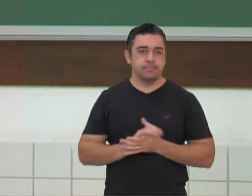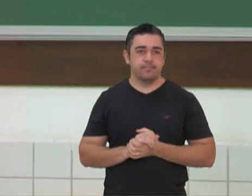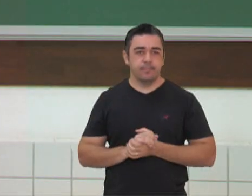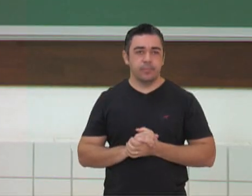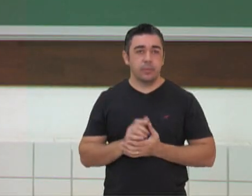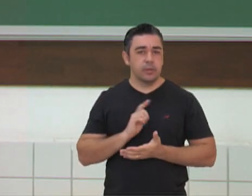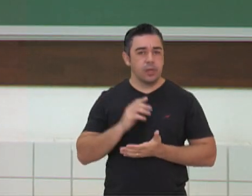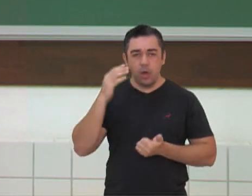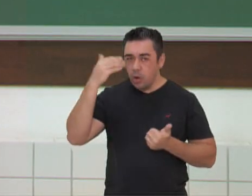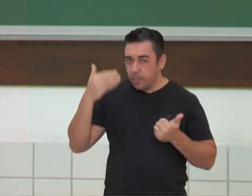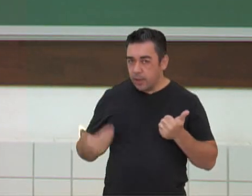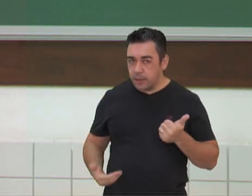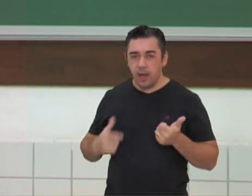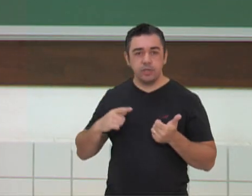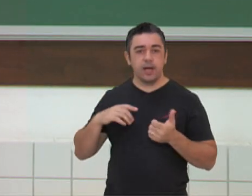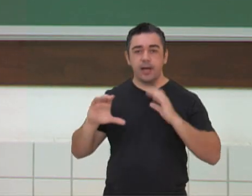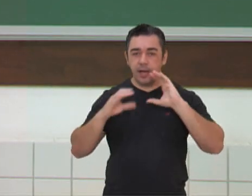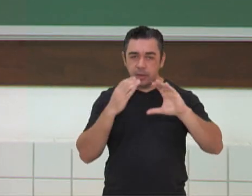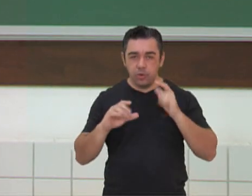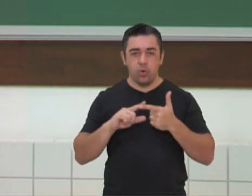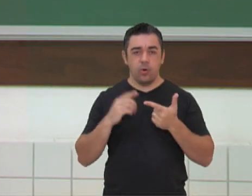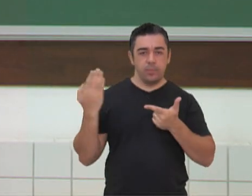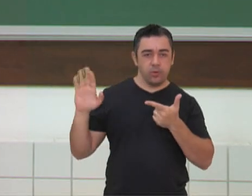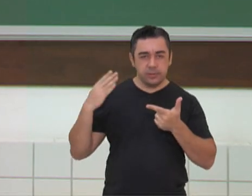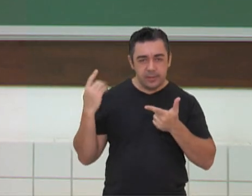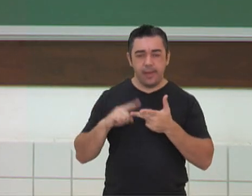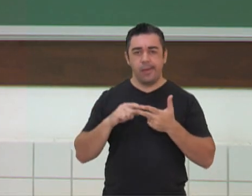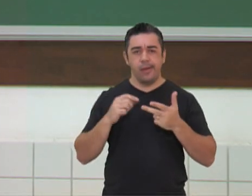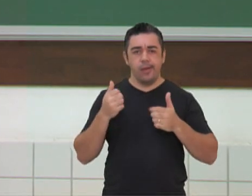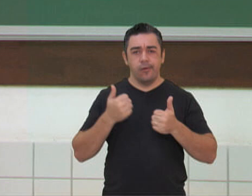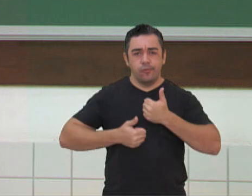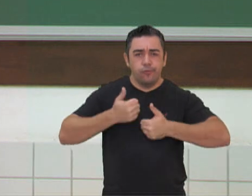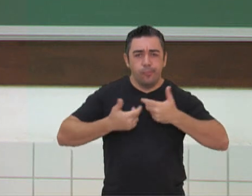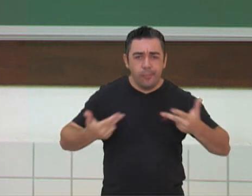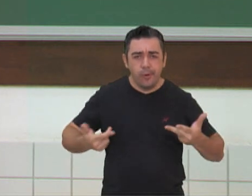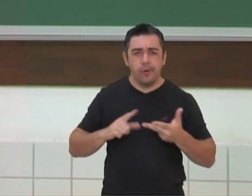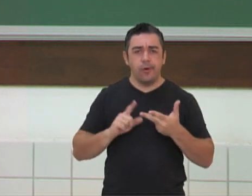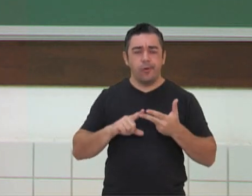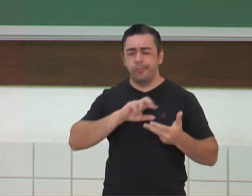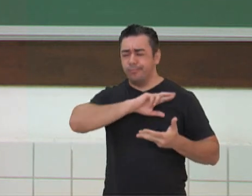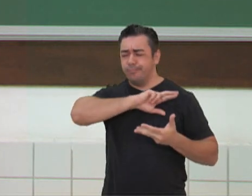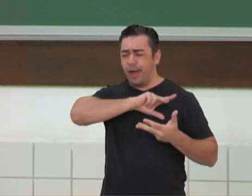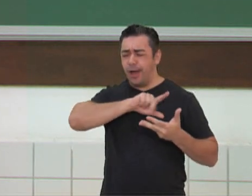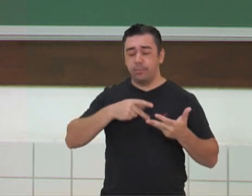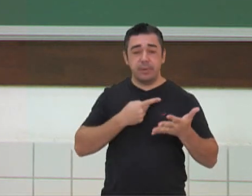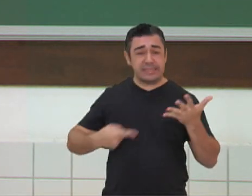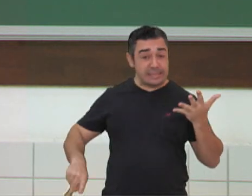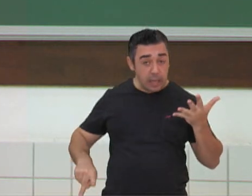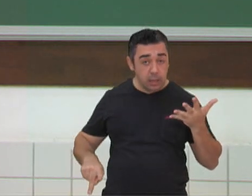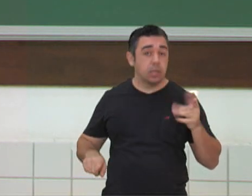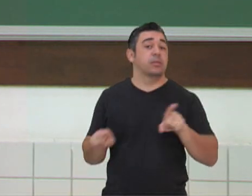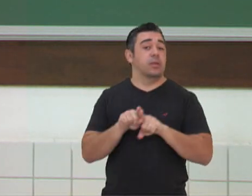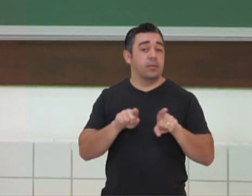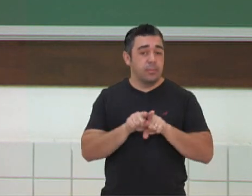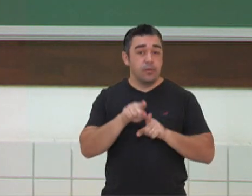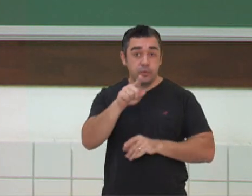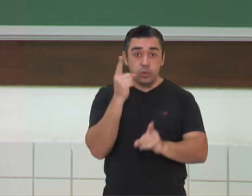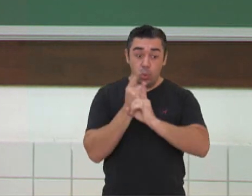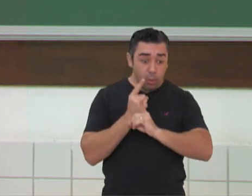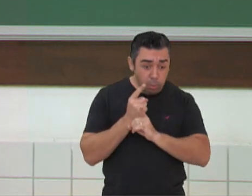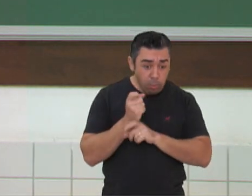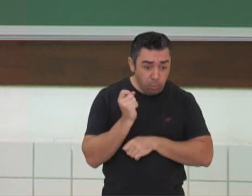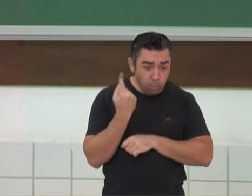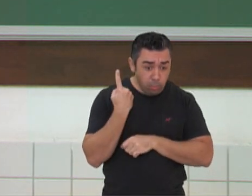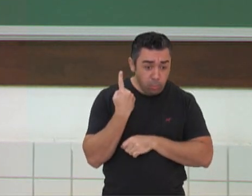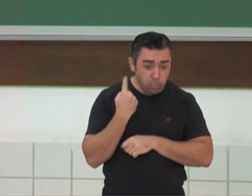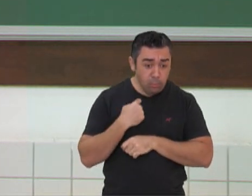Tem homenagem a Shakira, a Beyoncé, a Ronaldinho Gaúcho, tem a Obama, homenagem a um monte de gente, tá? Então, se um dia vocês descobrirem uma espécie,